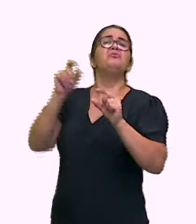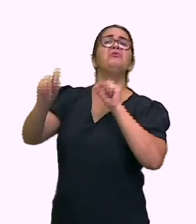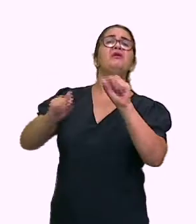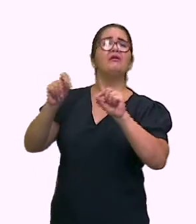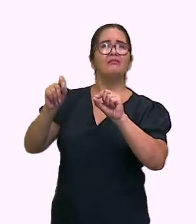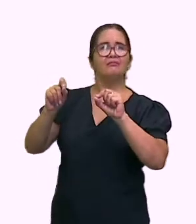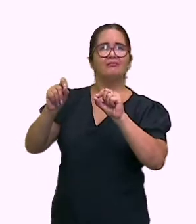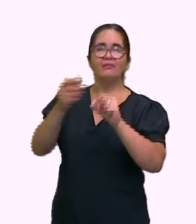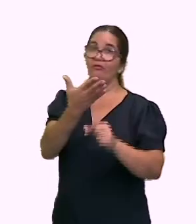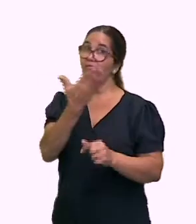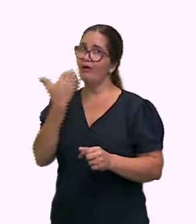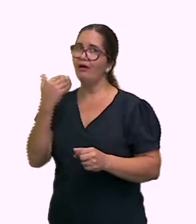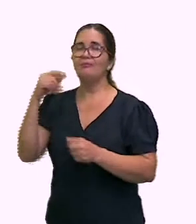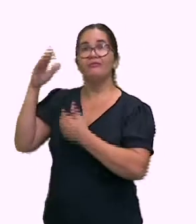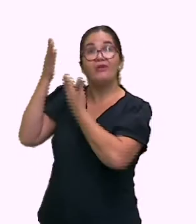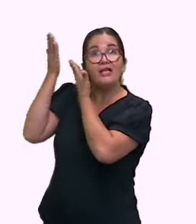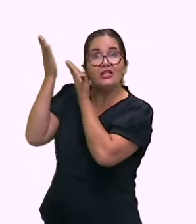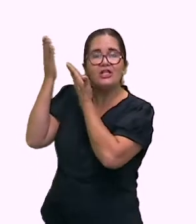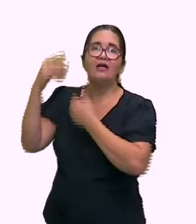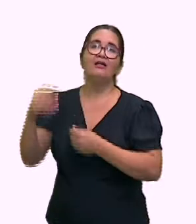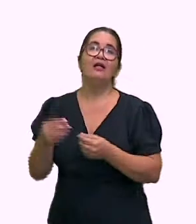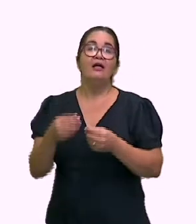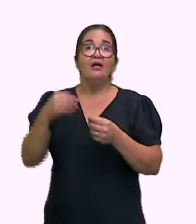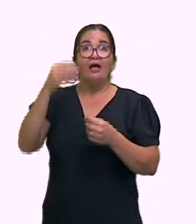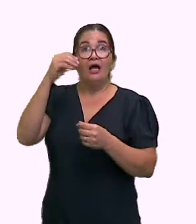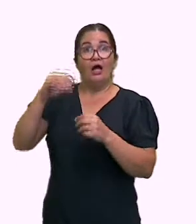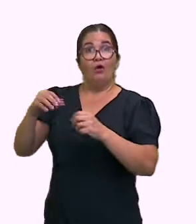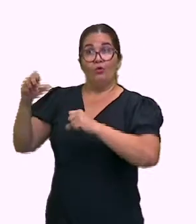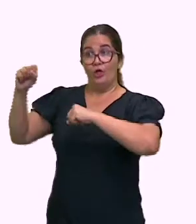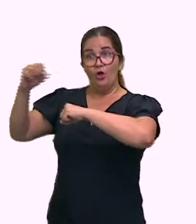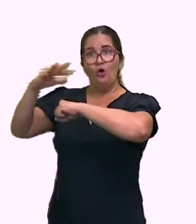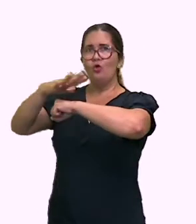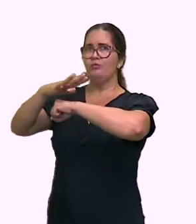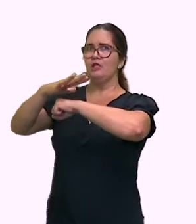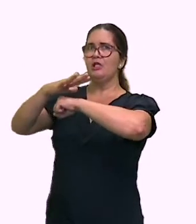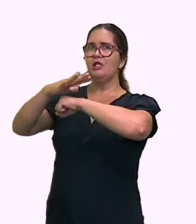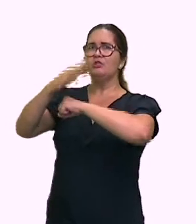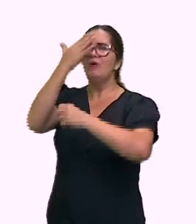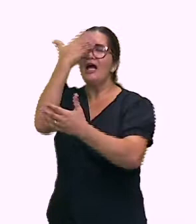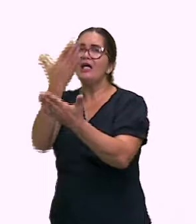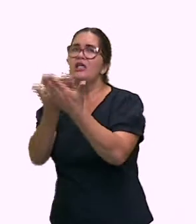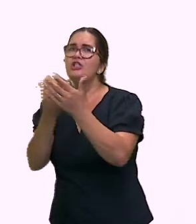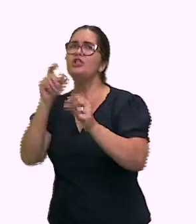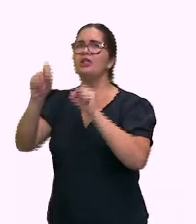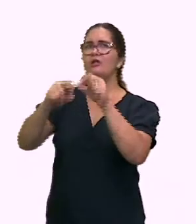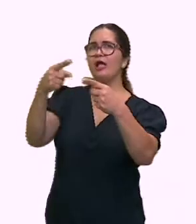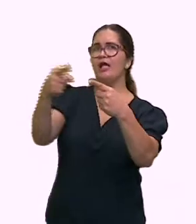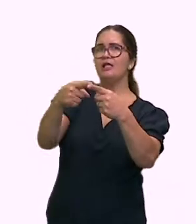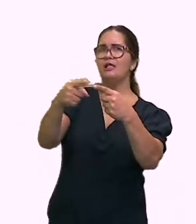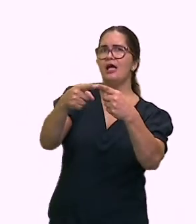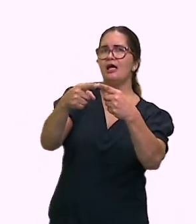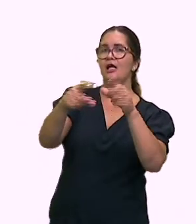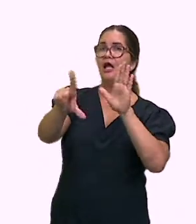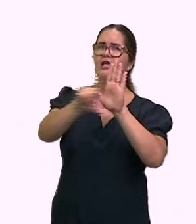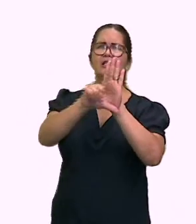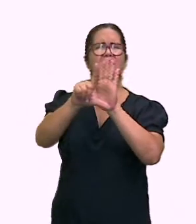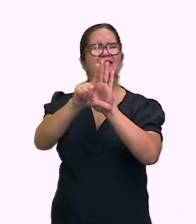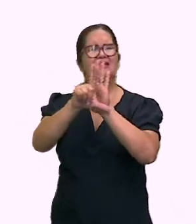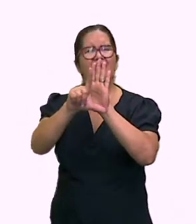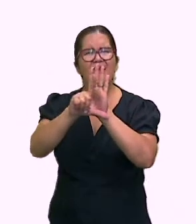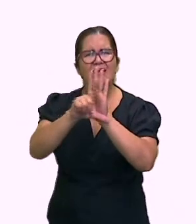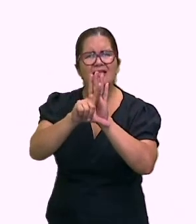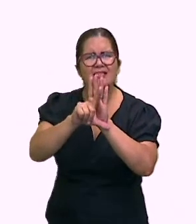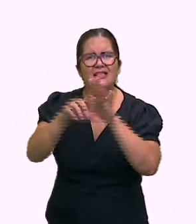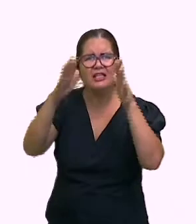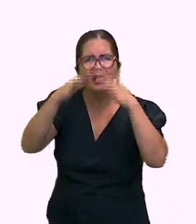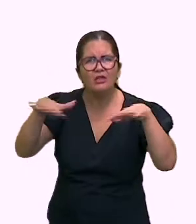Vamos entender? Ele acredita no mundo de leis naturais. Epa, leis